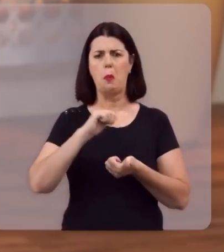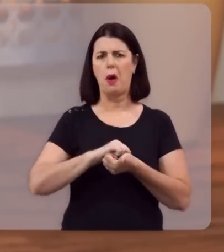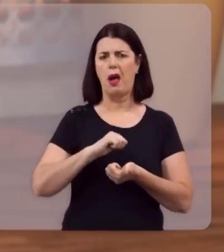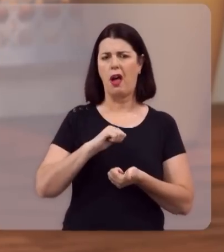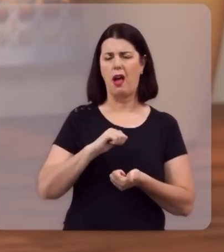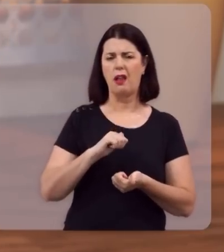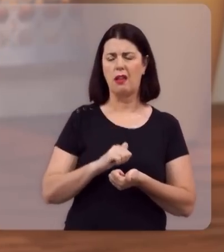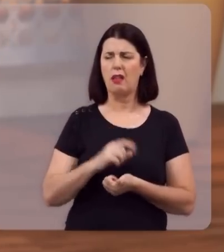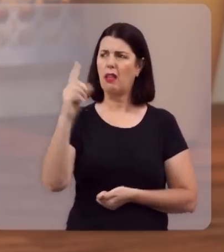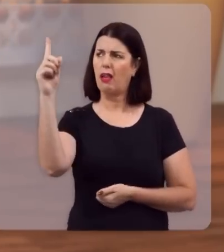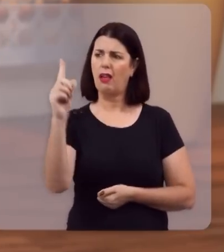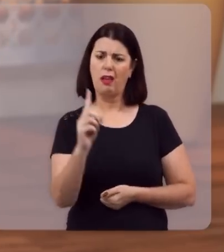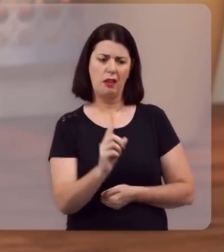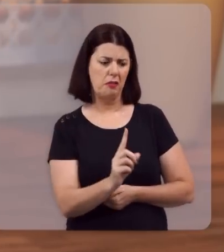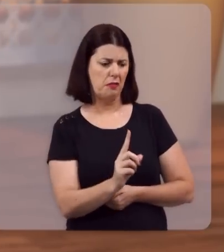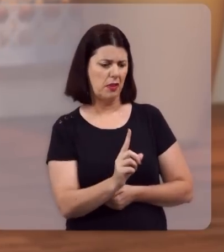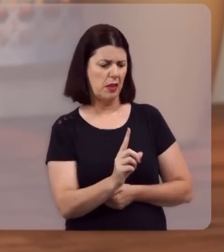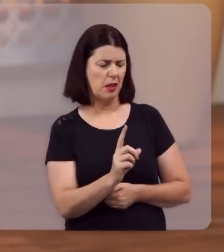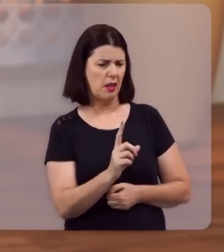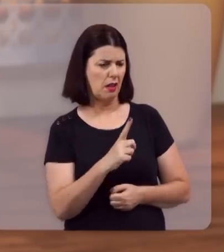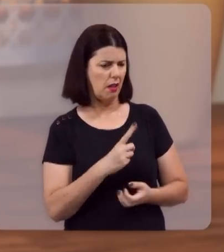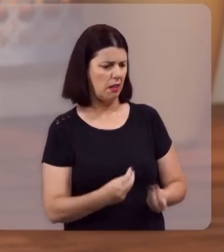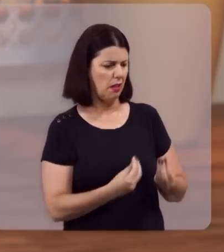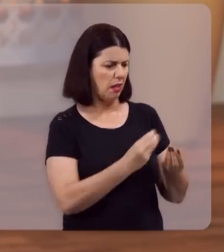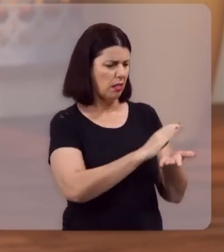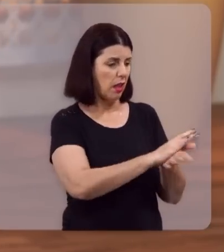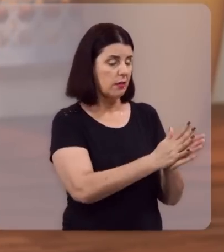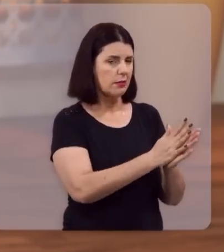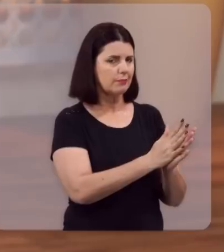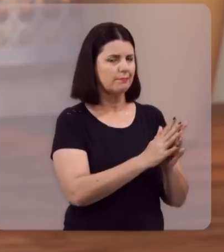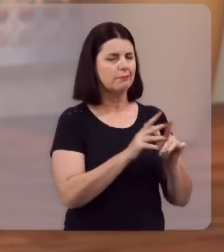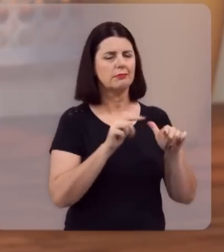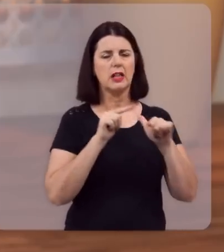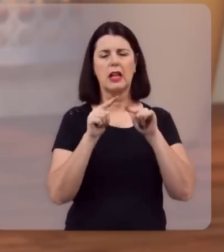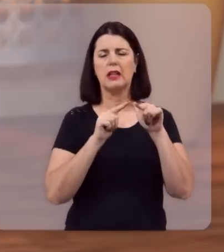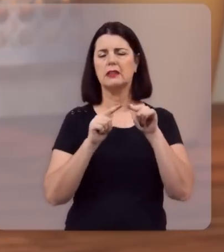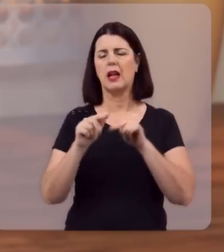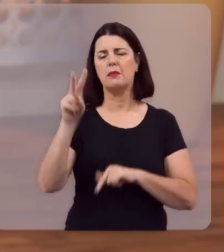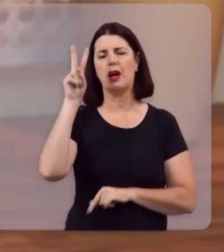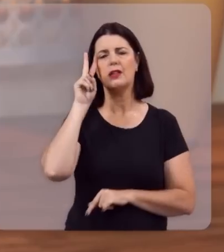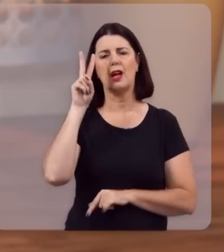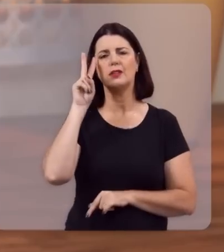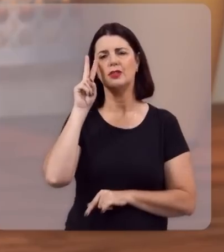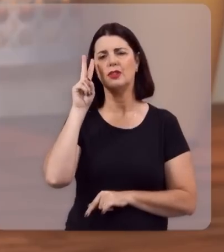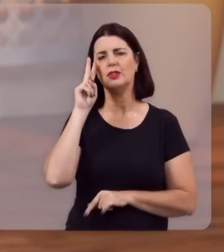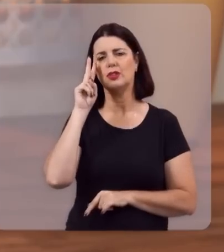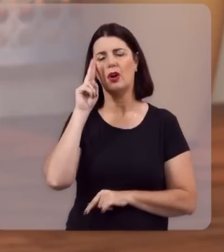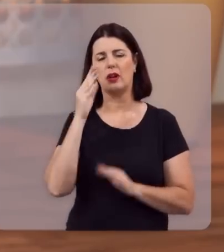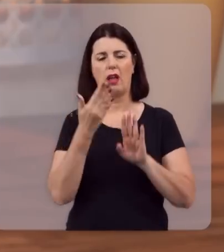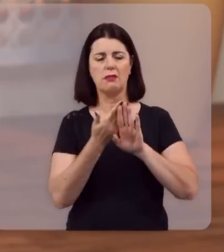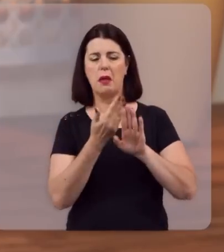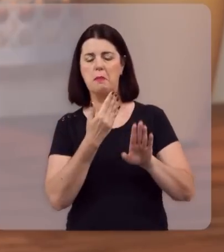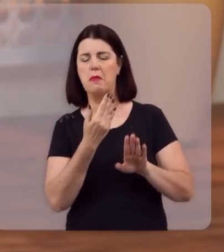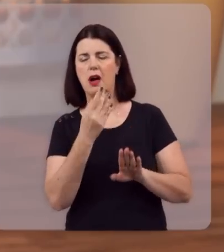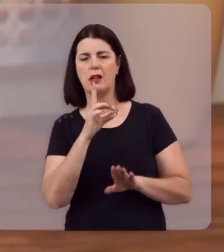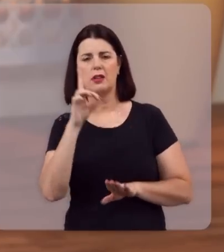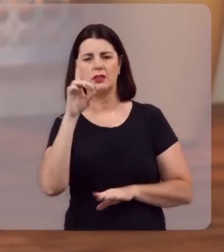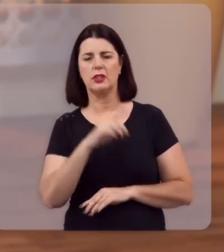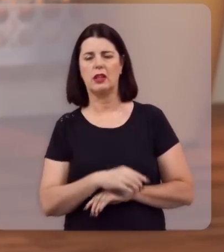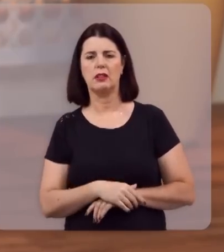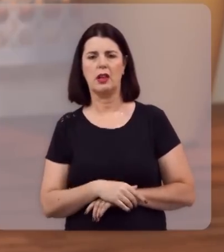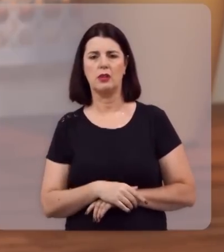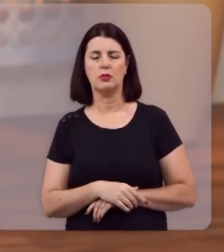vir e trazer destruição Ele trabalha na história de uma maneira redentiva ele não se afasta do ser humano